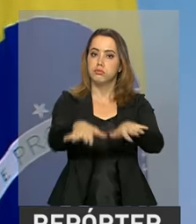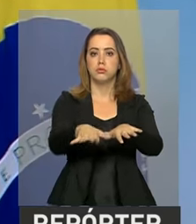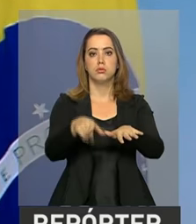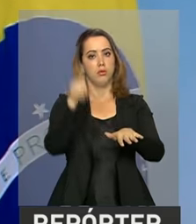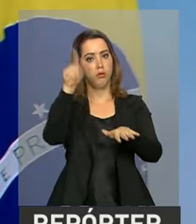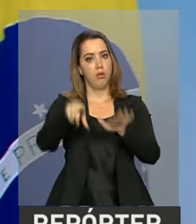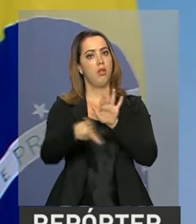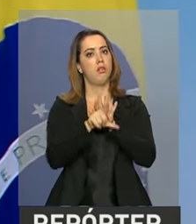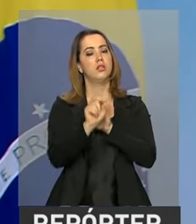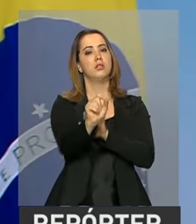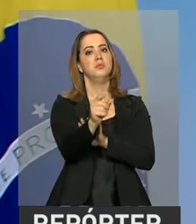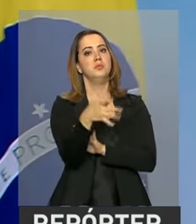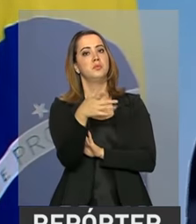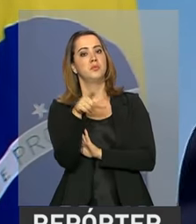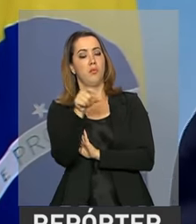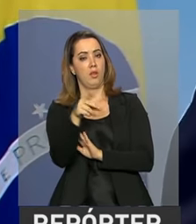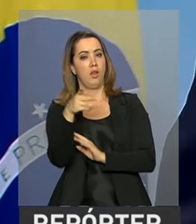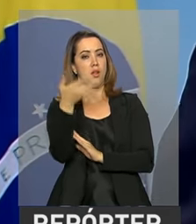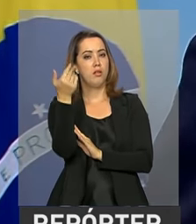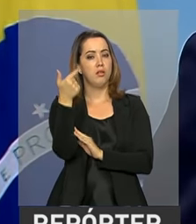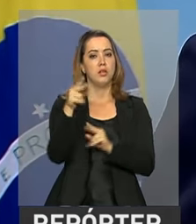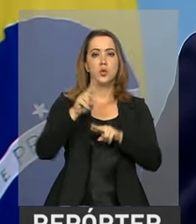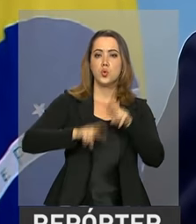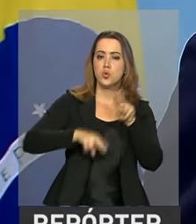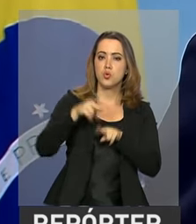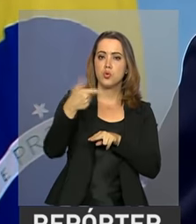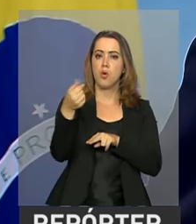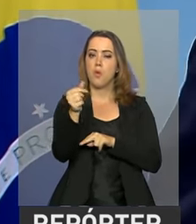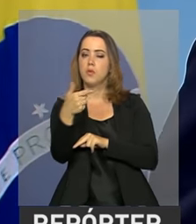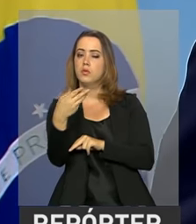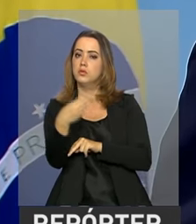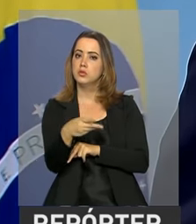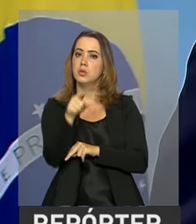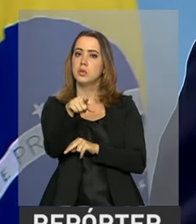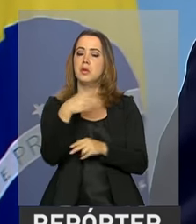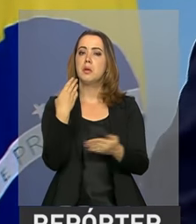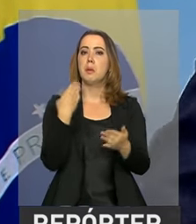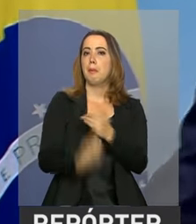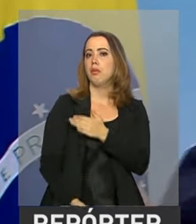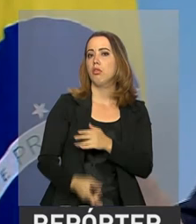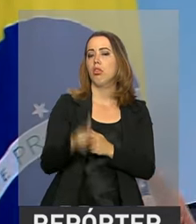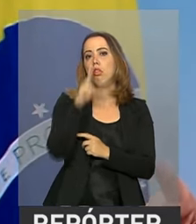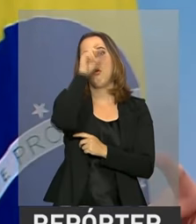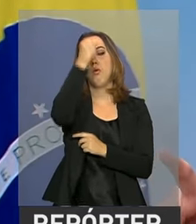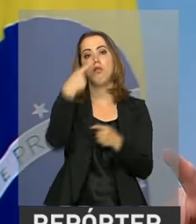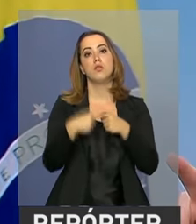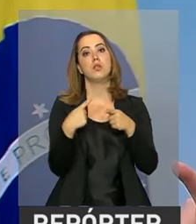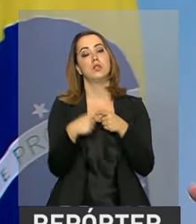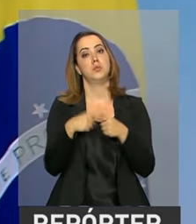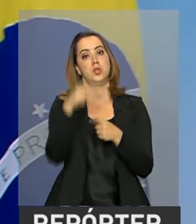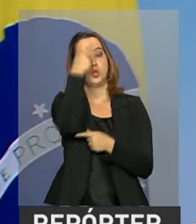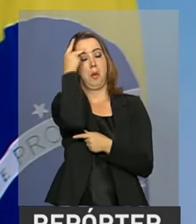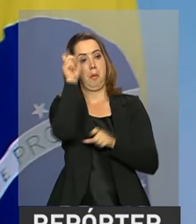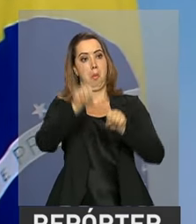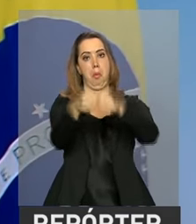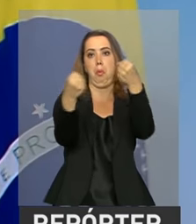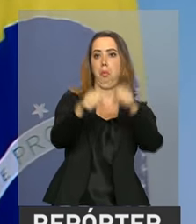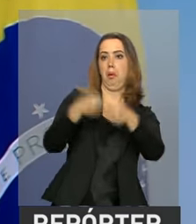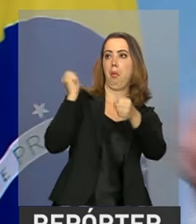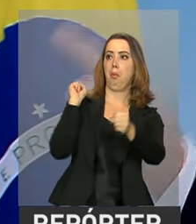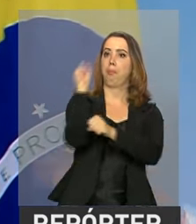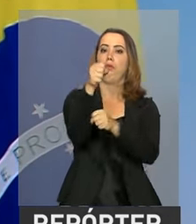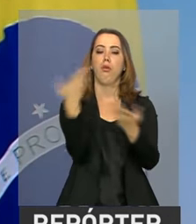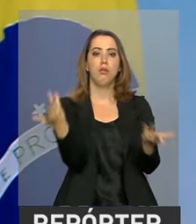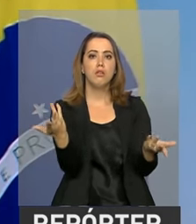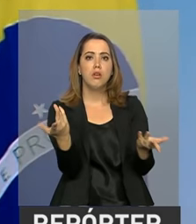é curioso aquele movimento de junho em 2013, ele naufragou por causa dos depredadores. Vocês se lembram